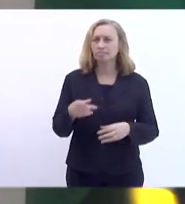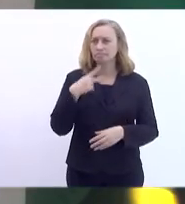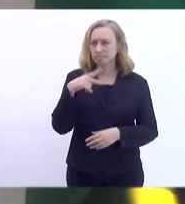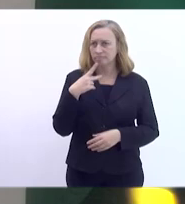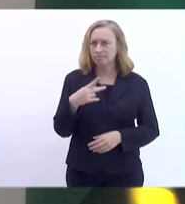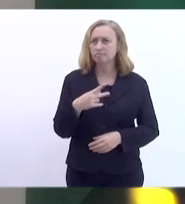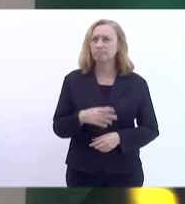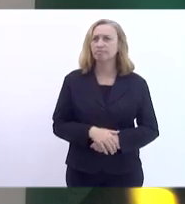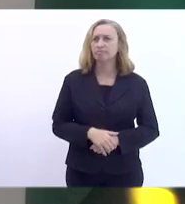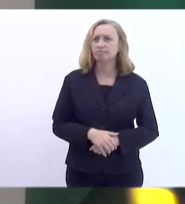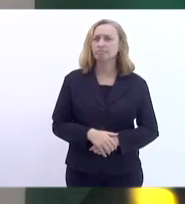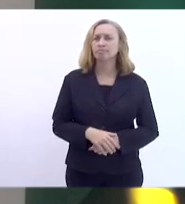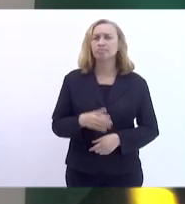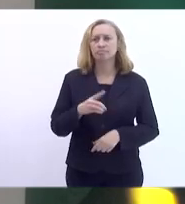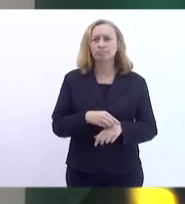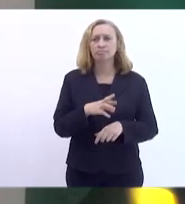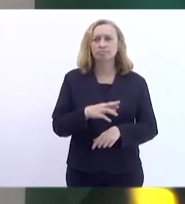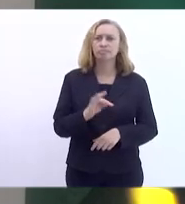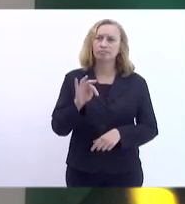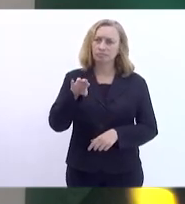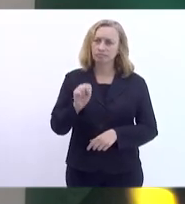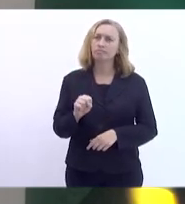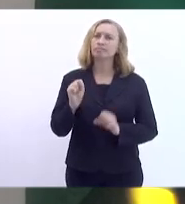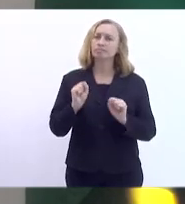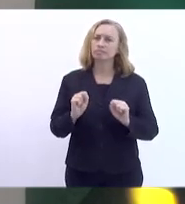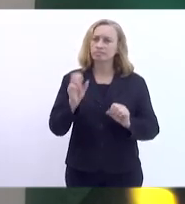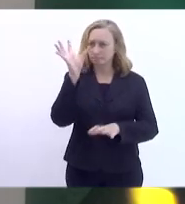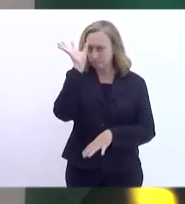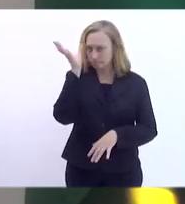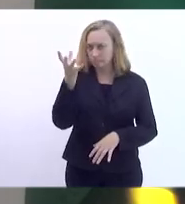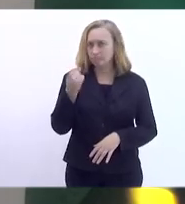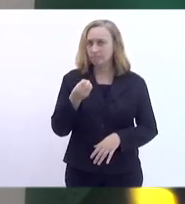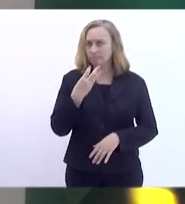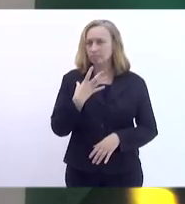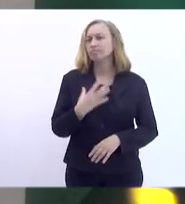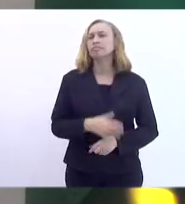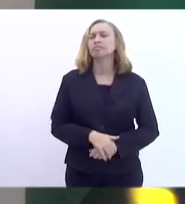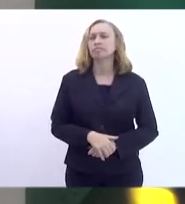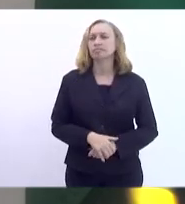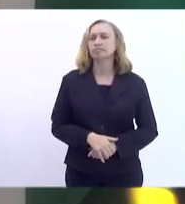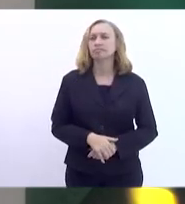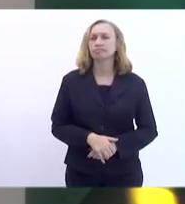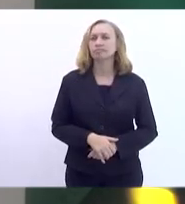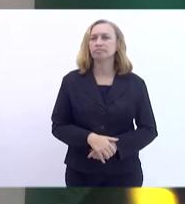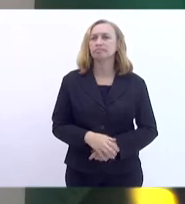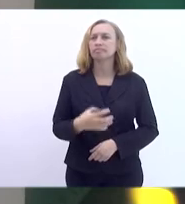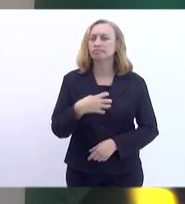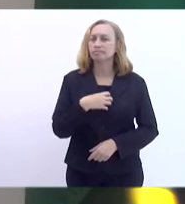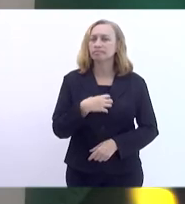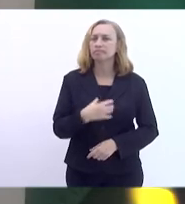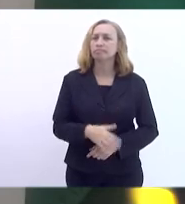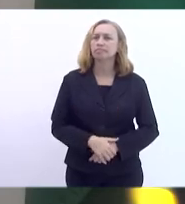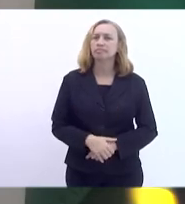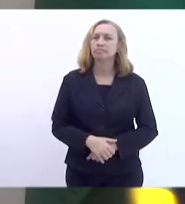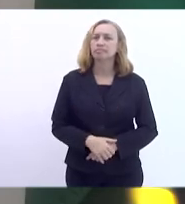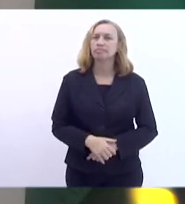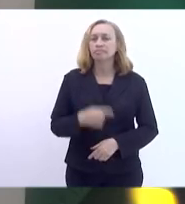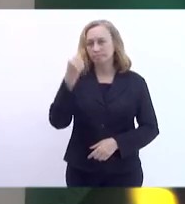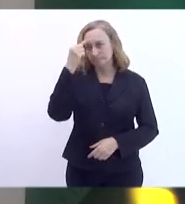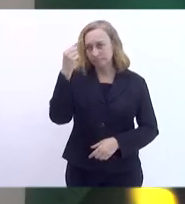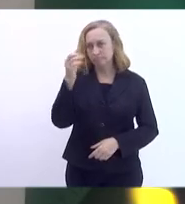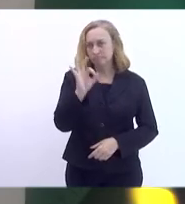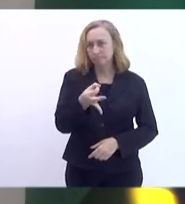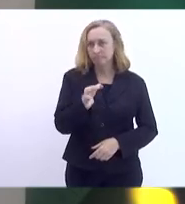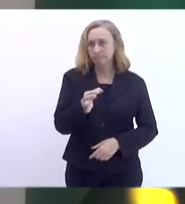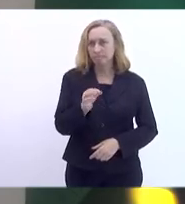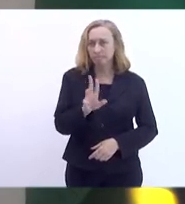produzindo a gente Como disse Doutor Flores pode chegar ou uma solução de espessura muito bacana no sentido de que a ideia